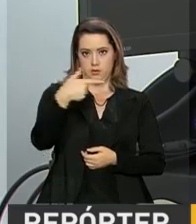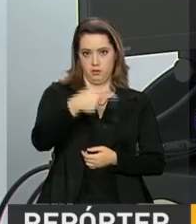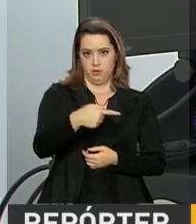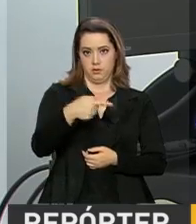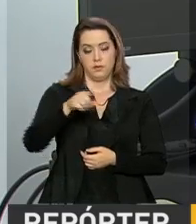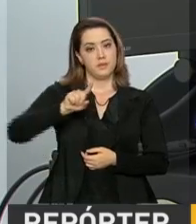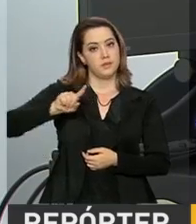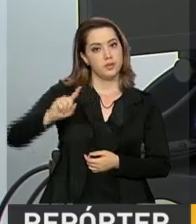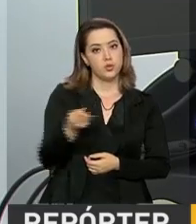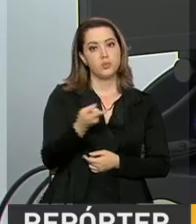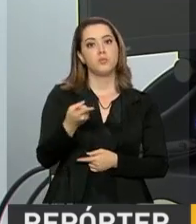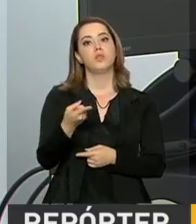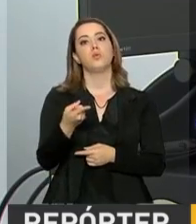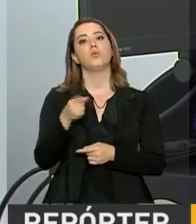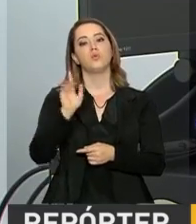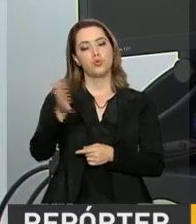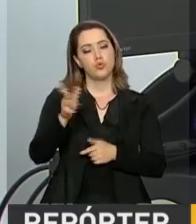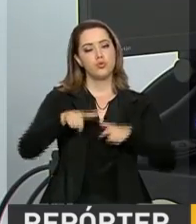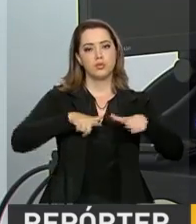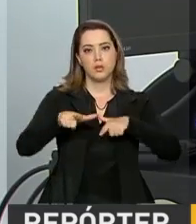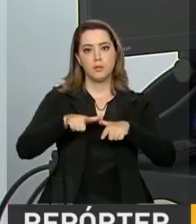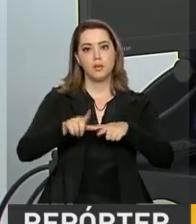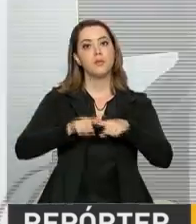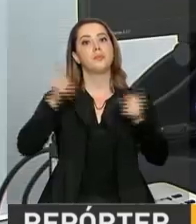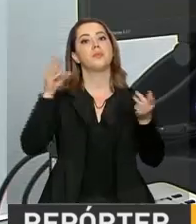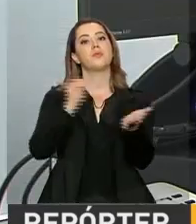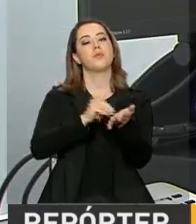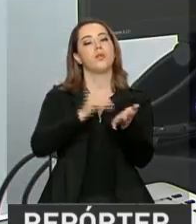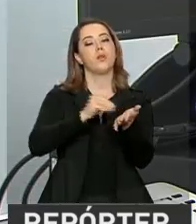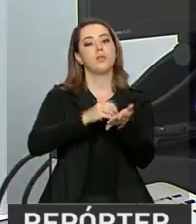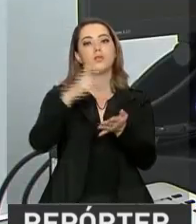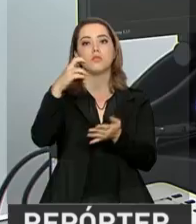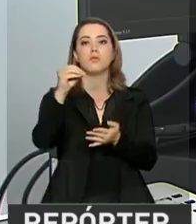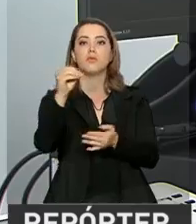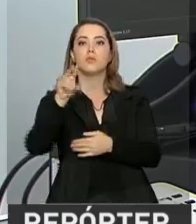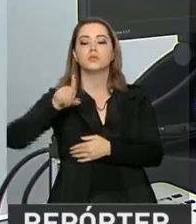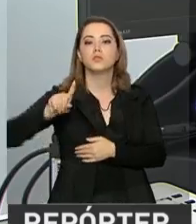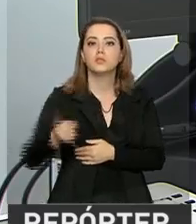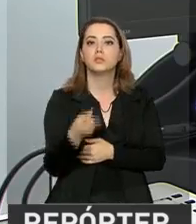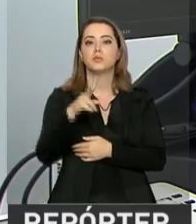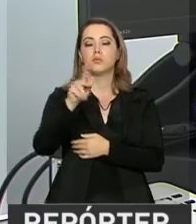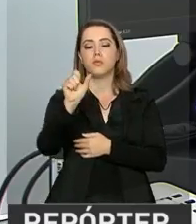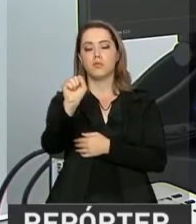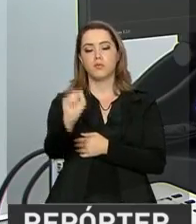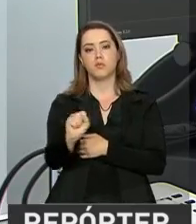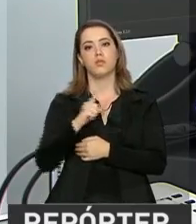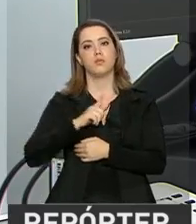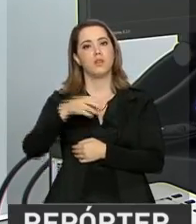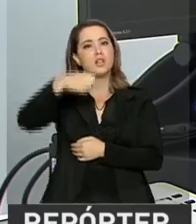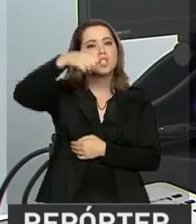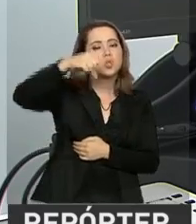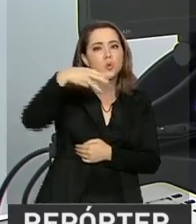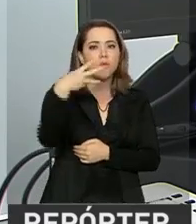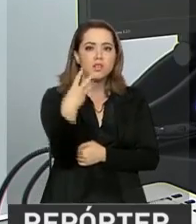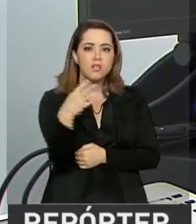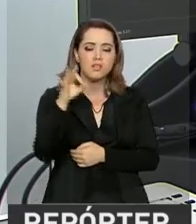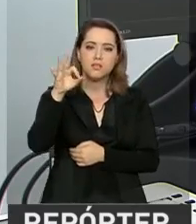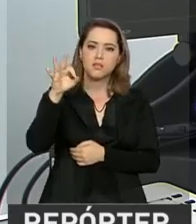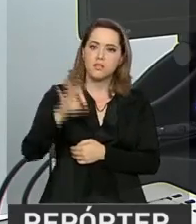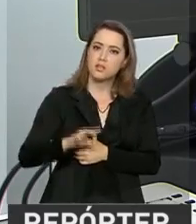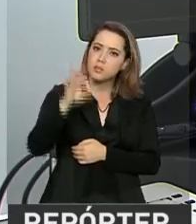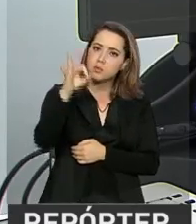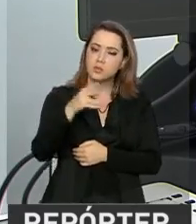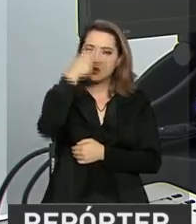preenchidas e 500.000 Ainda faltam ser preenchidas 93% das pessoas com deficiência que estão no mercado de